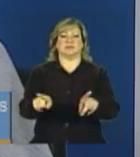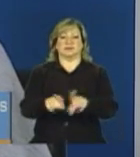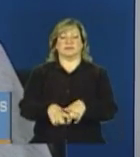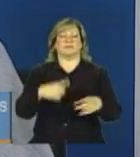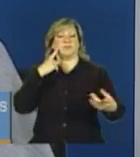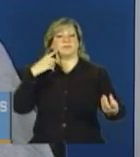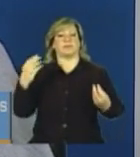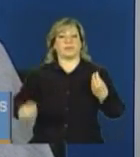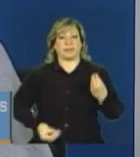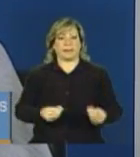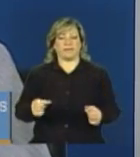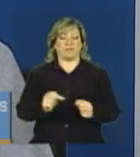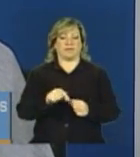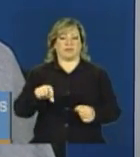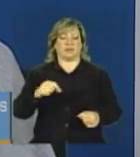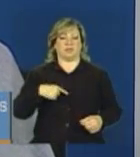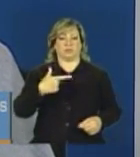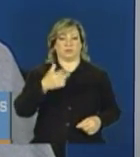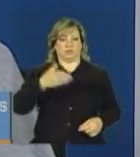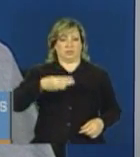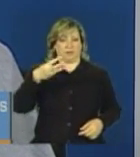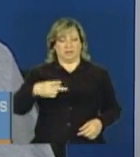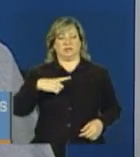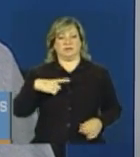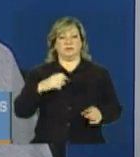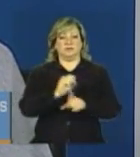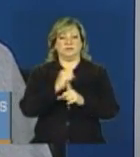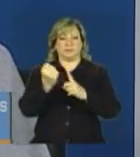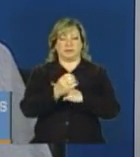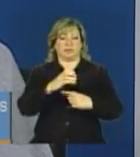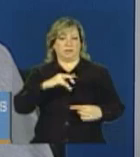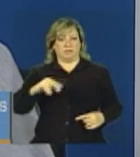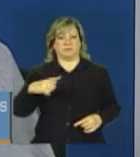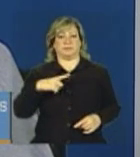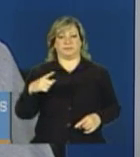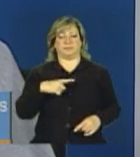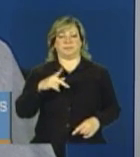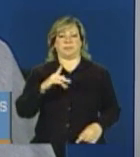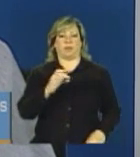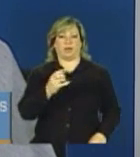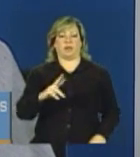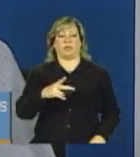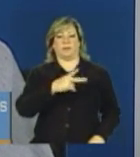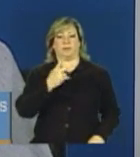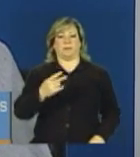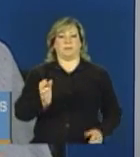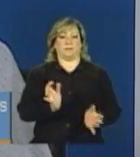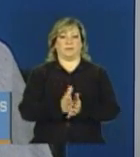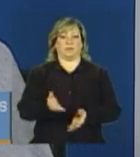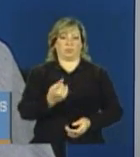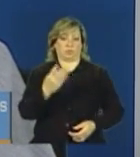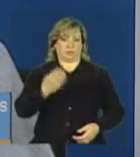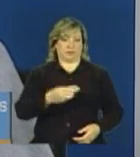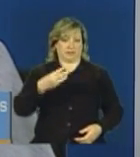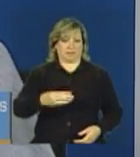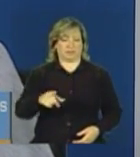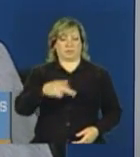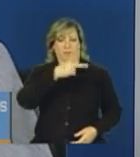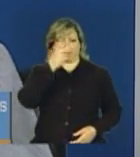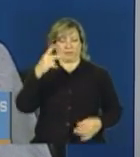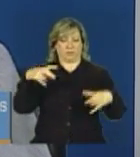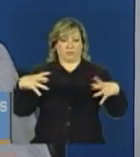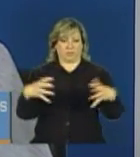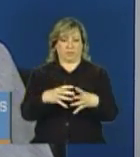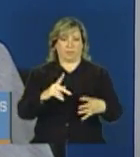Alimentar, ele é de 2/3 da sociedade civil, 1/3 do poder público local. E é esse conselho que